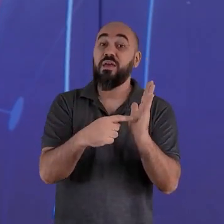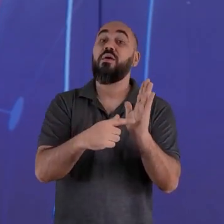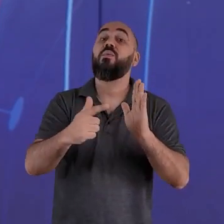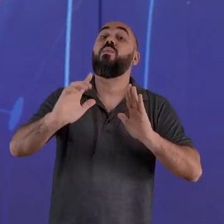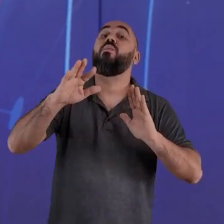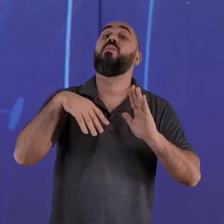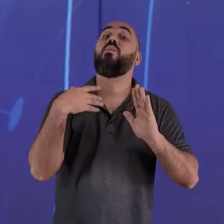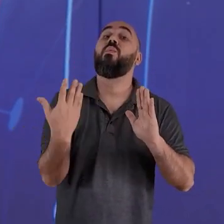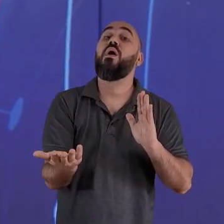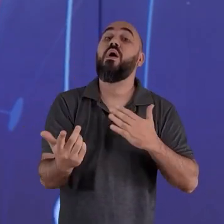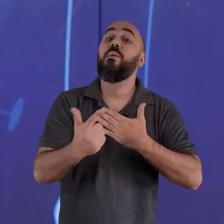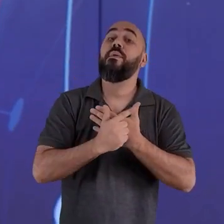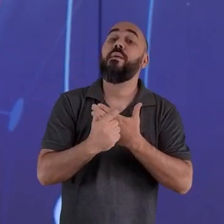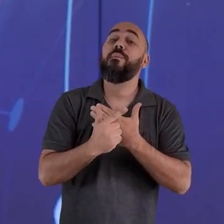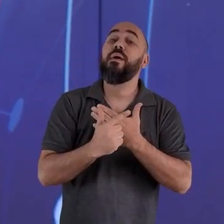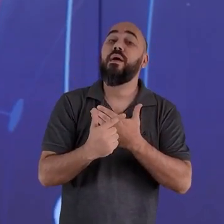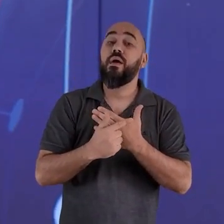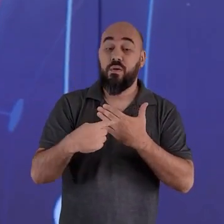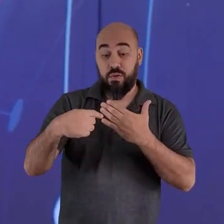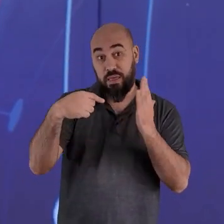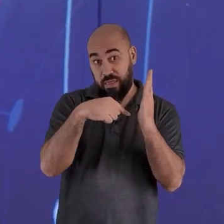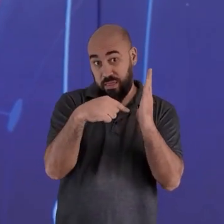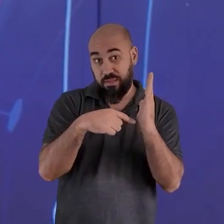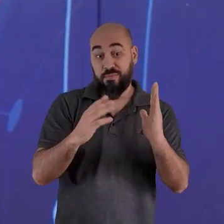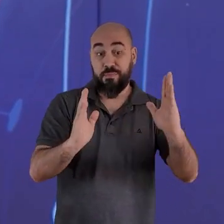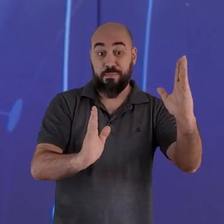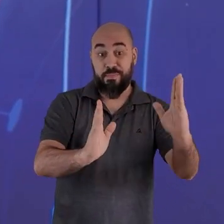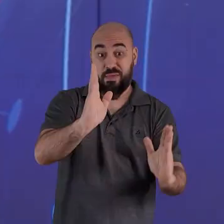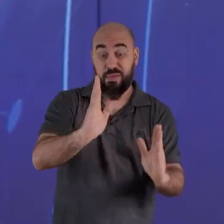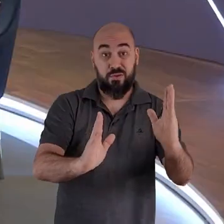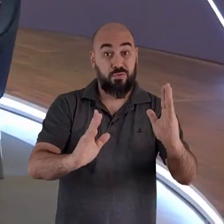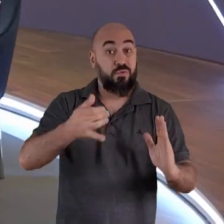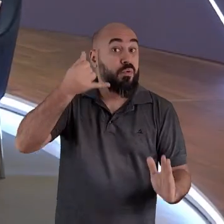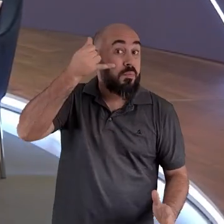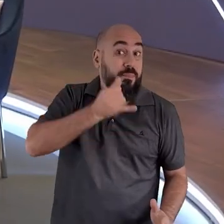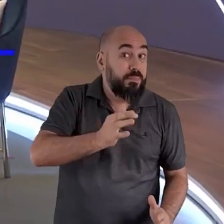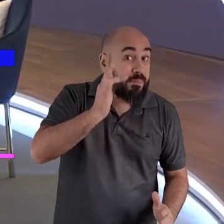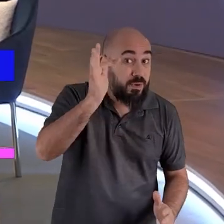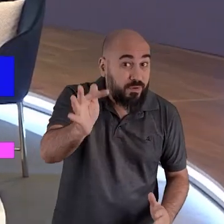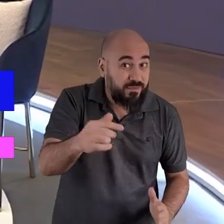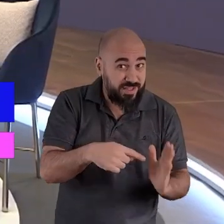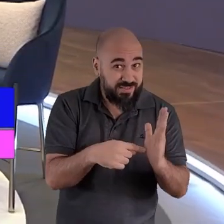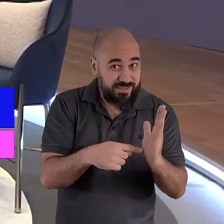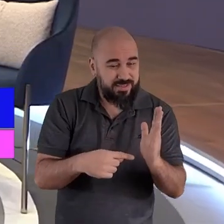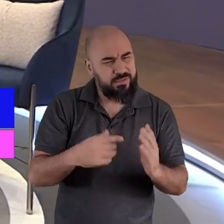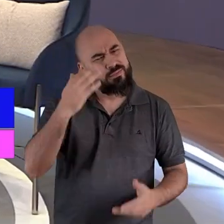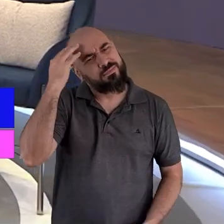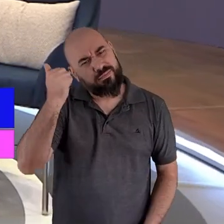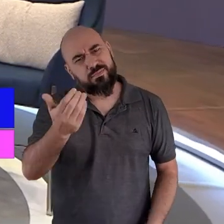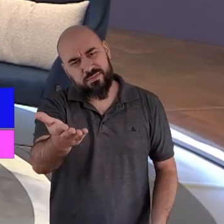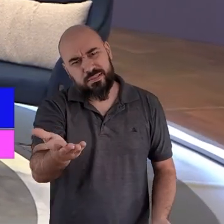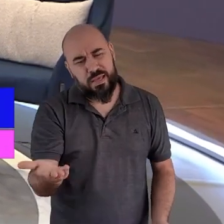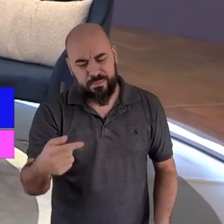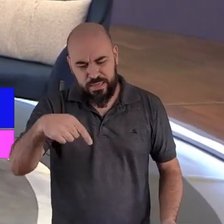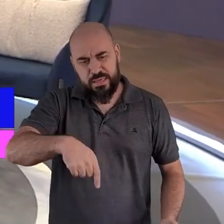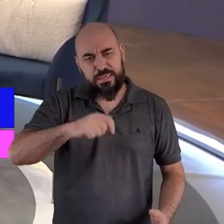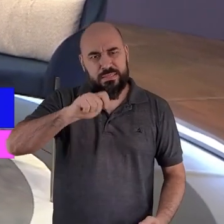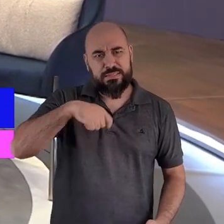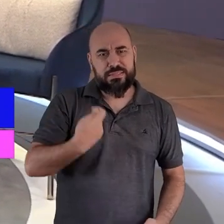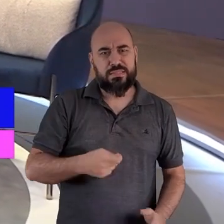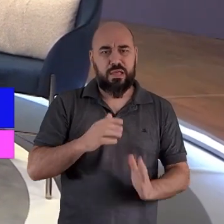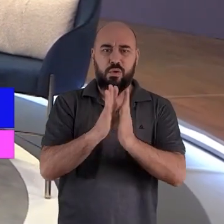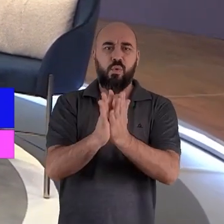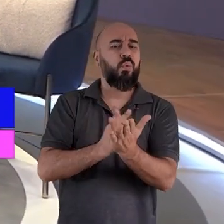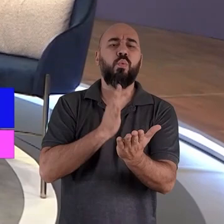exatamente o seu papel durante um período profético. O nome do programa é A Arena do Futuro.